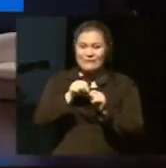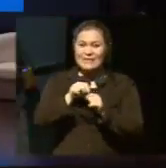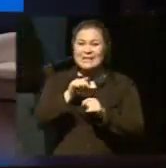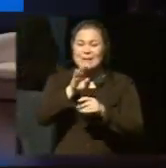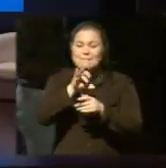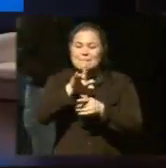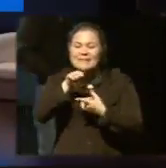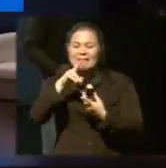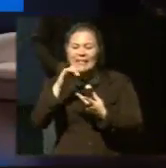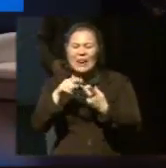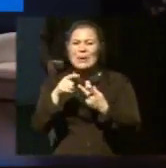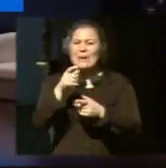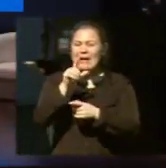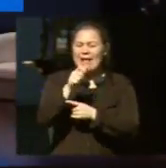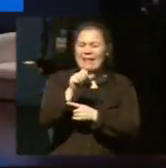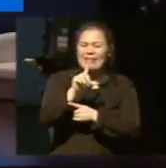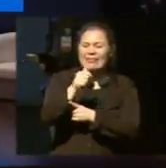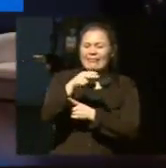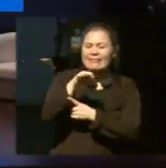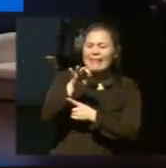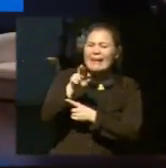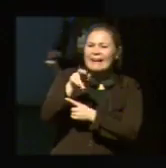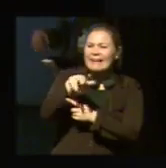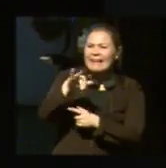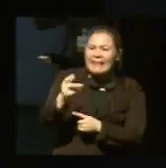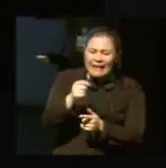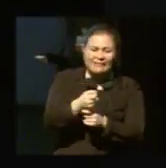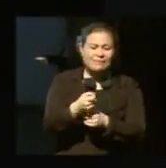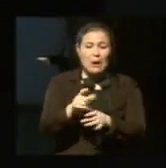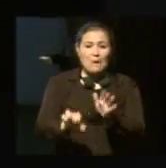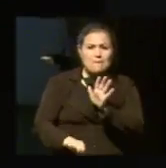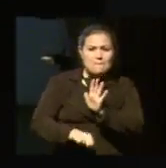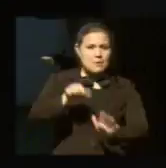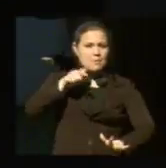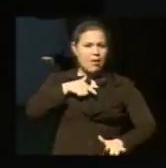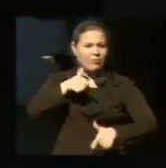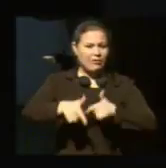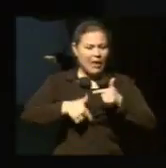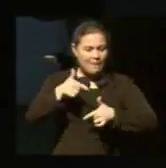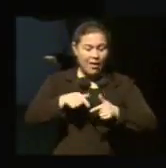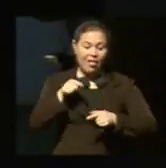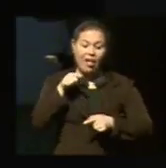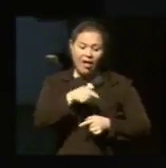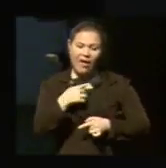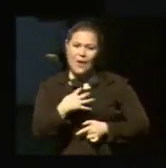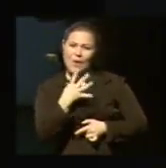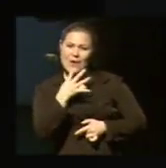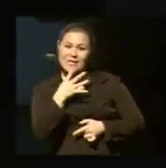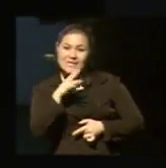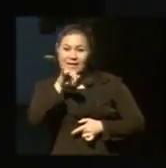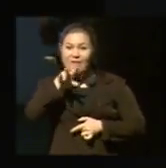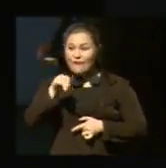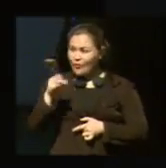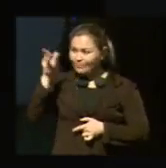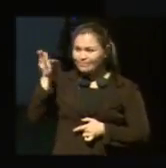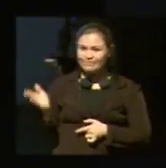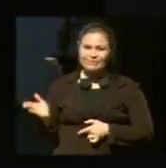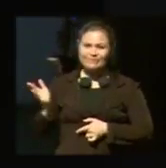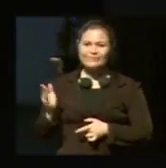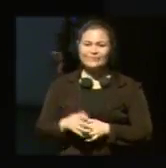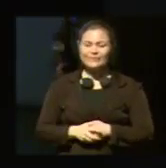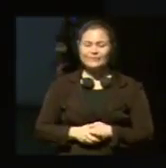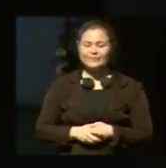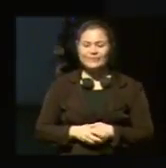Bereich ausgeübt. Tudo eu fiz lá dentro. Então, alles habe ich in meinem Kino gemacht. Das war meine erste Arbeit. Dort habe ich Ivo